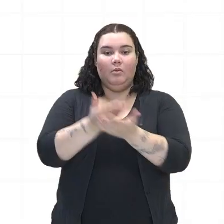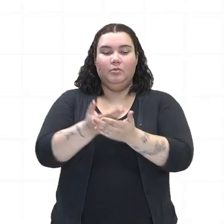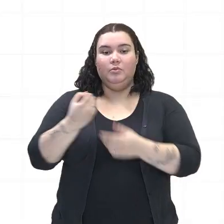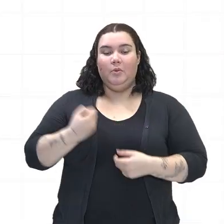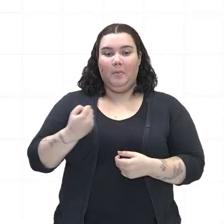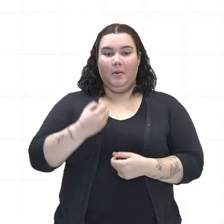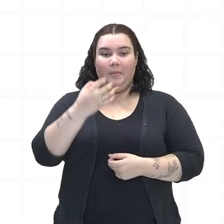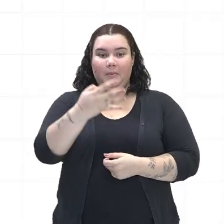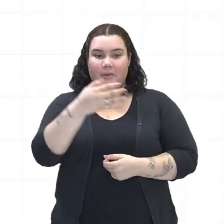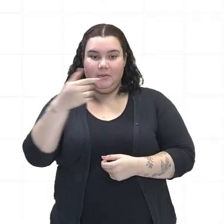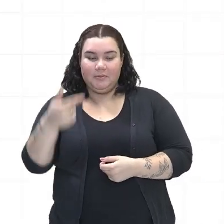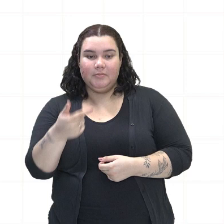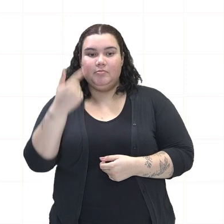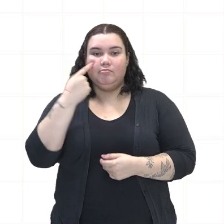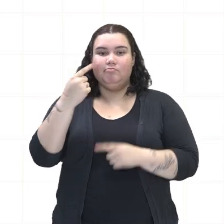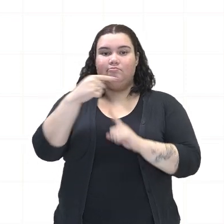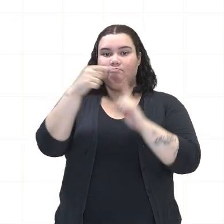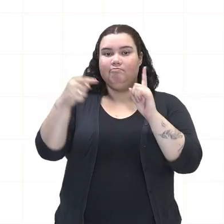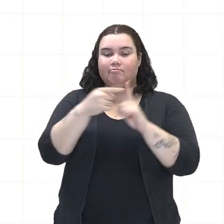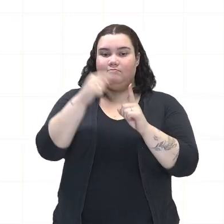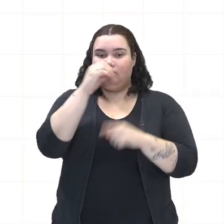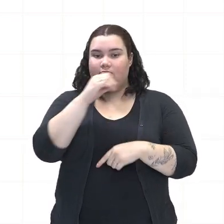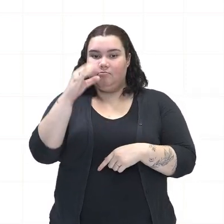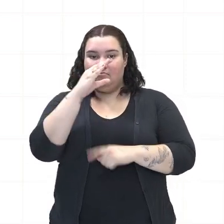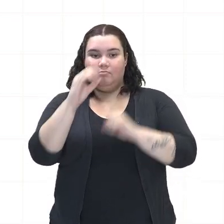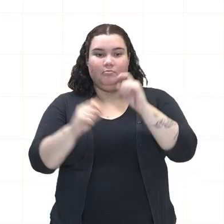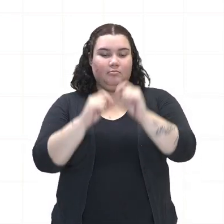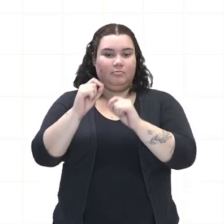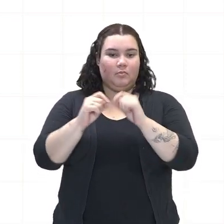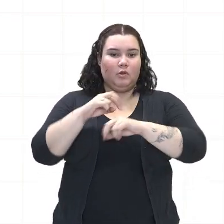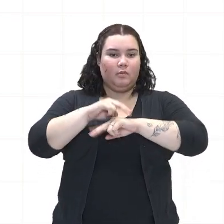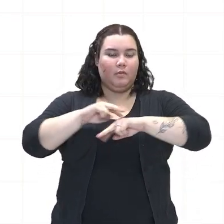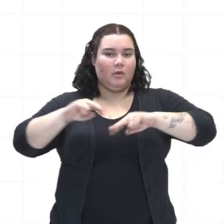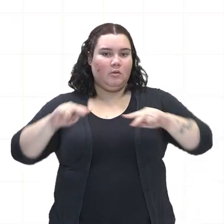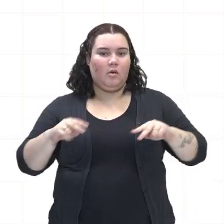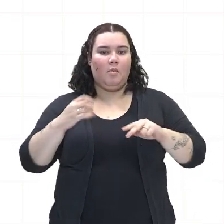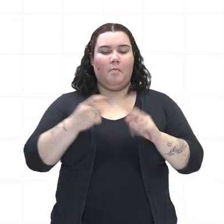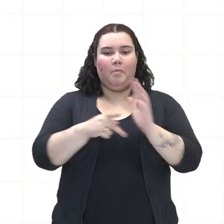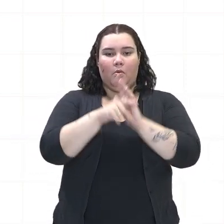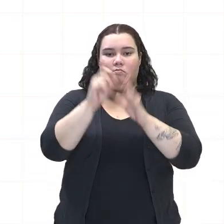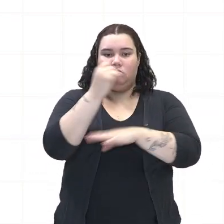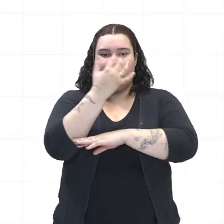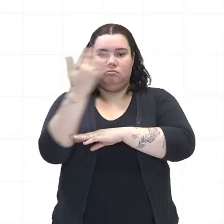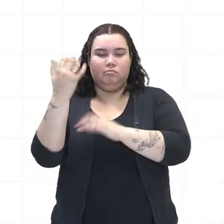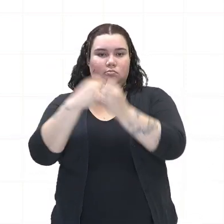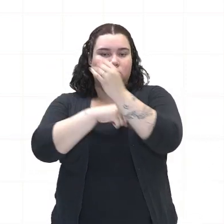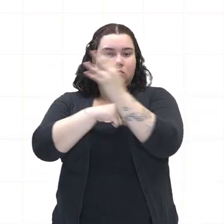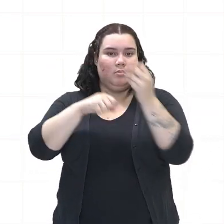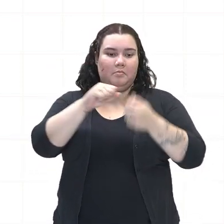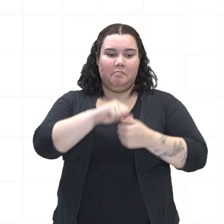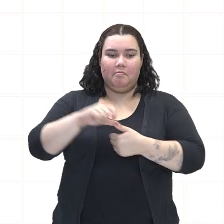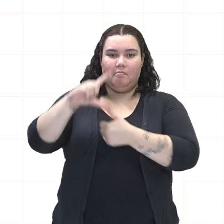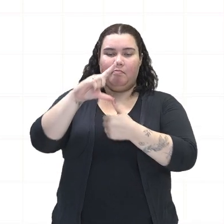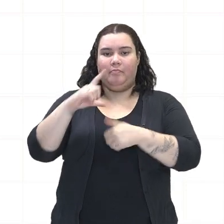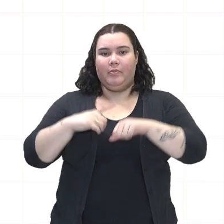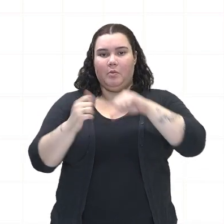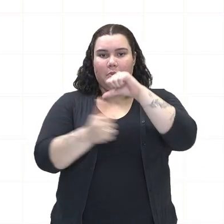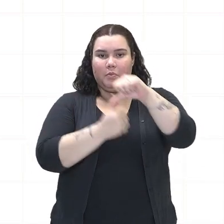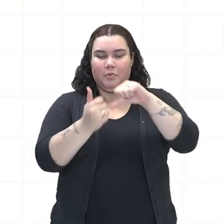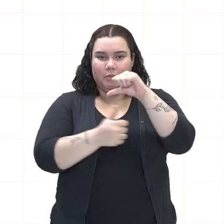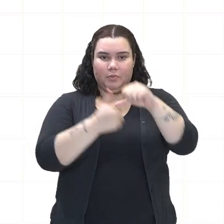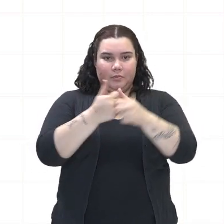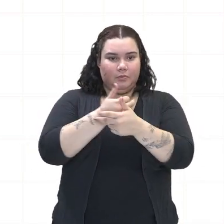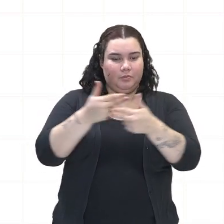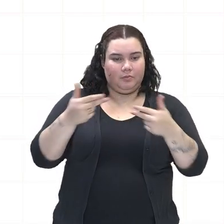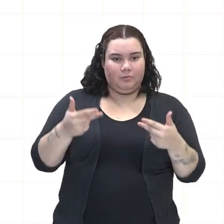de conhecimento é esse que está aparecendo na tela, diversidade ambiental e as transformações nas paisagens na América Latina. Essa aula, como